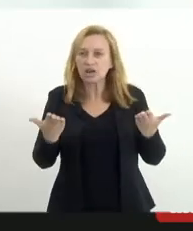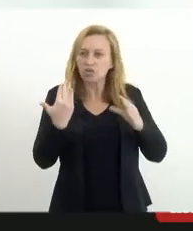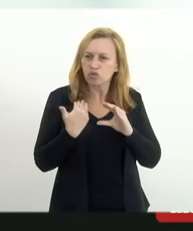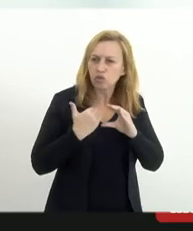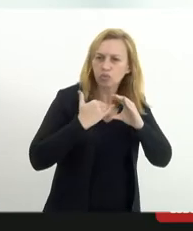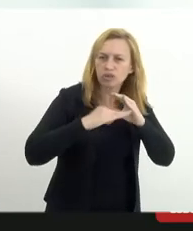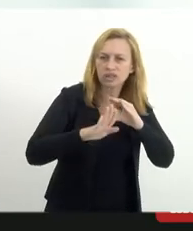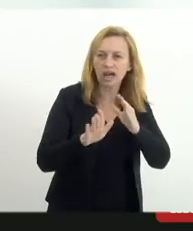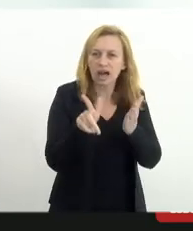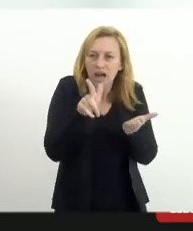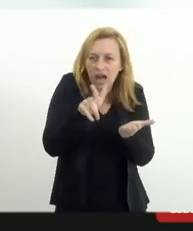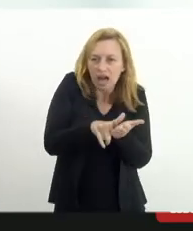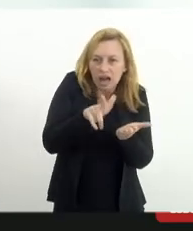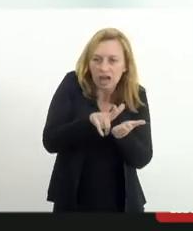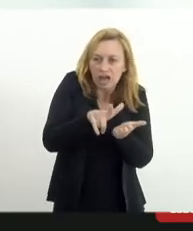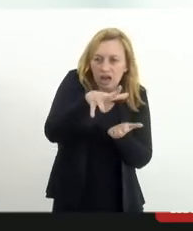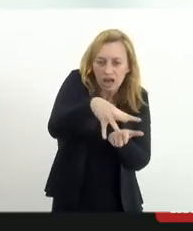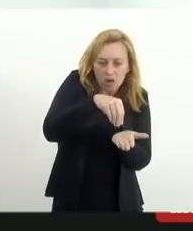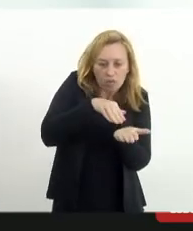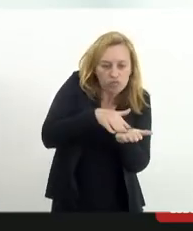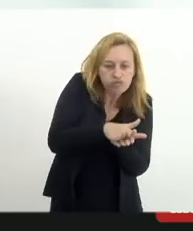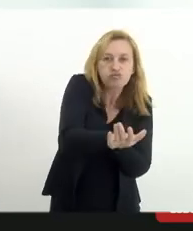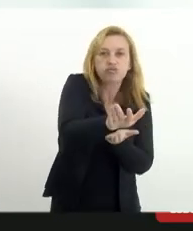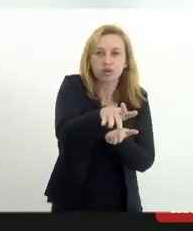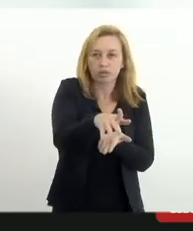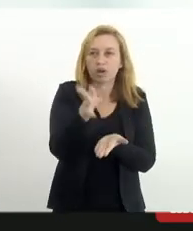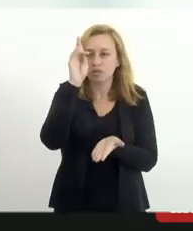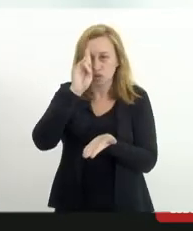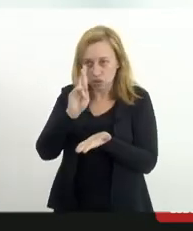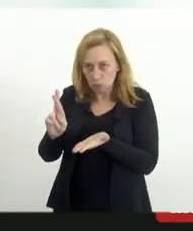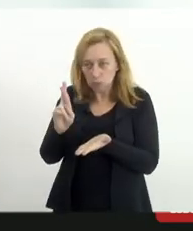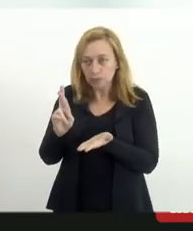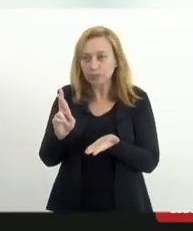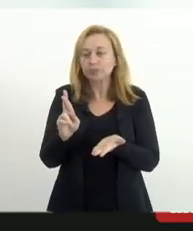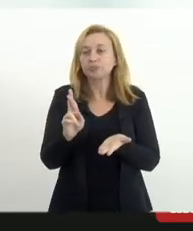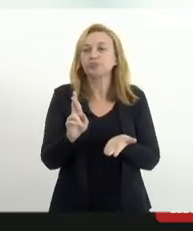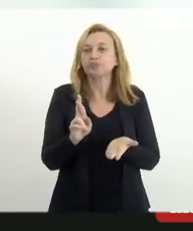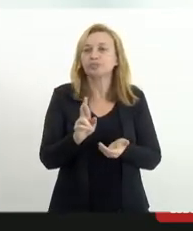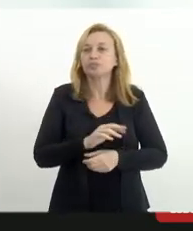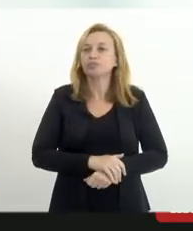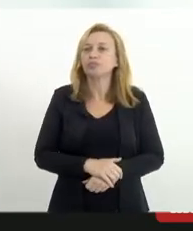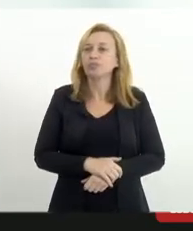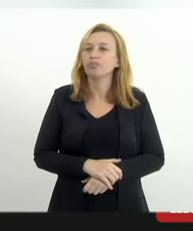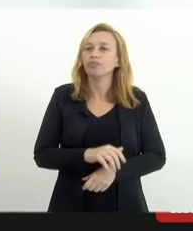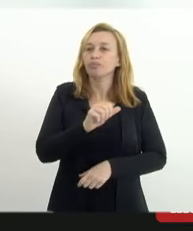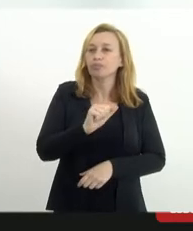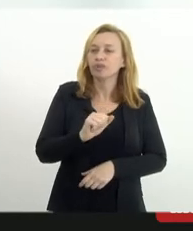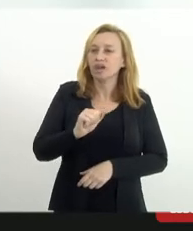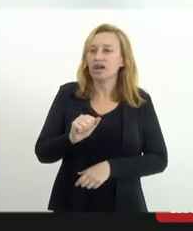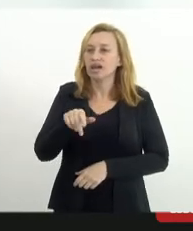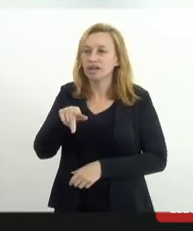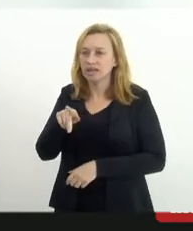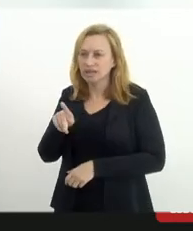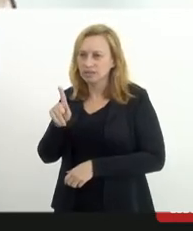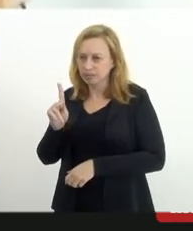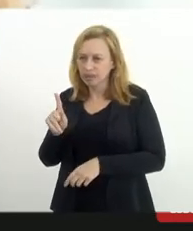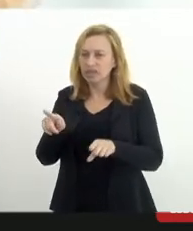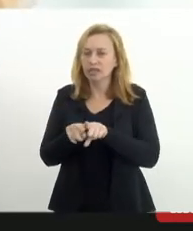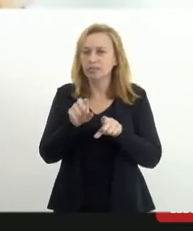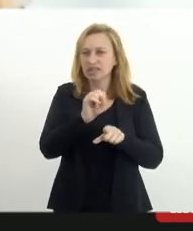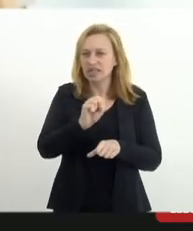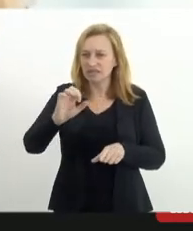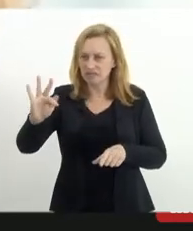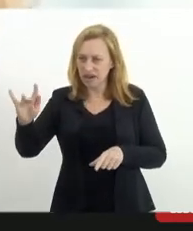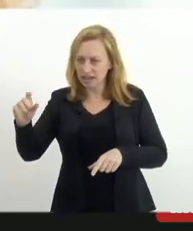a cópia desse ofício para o senhor e para a NP e para a Cefaz.